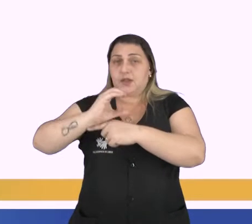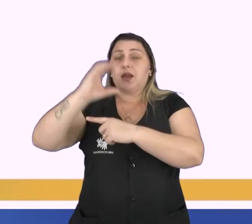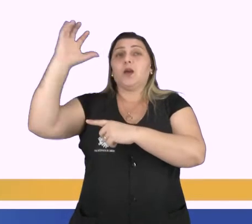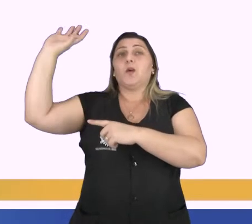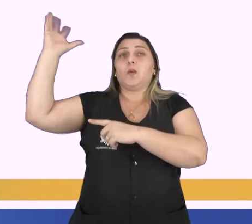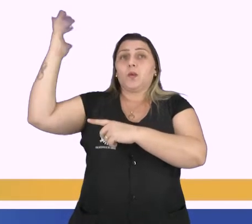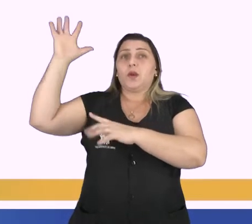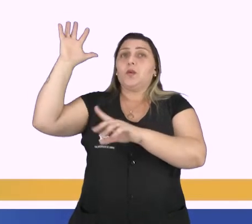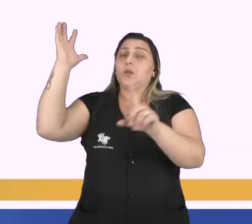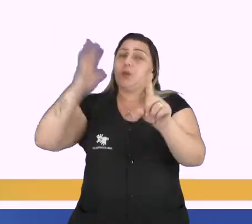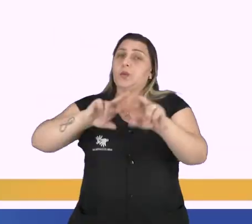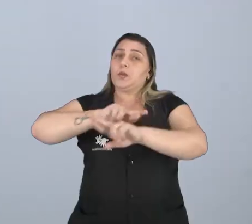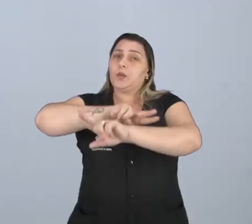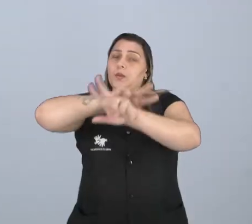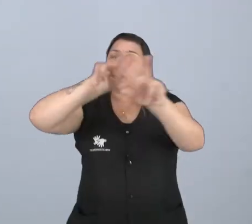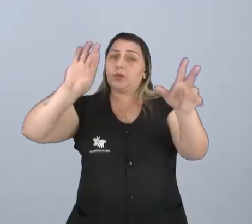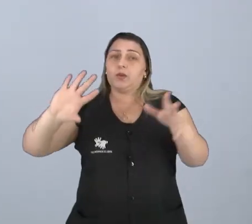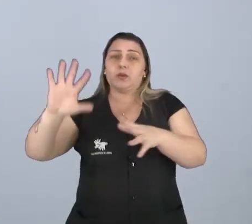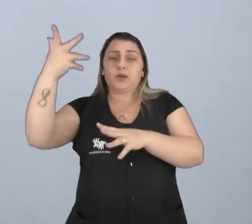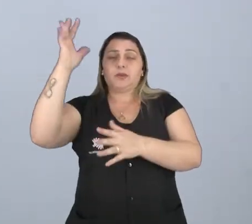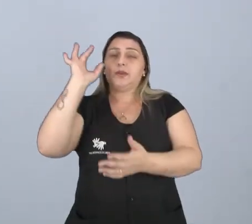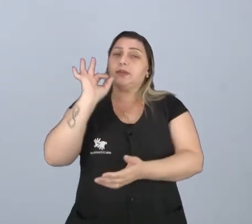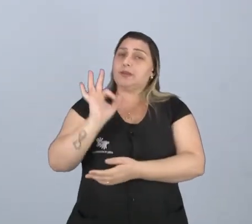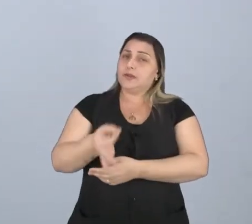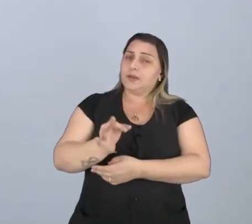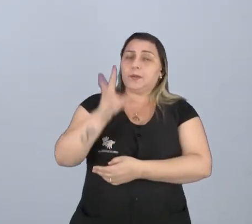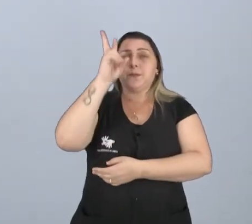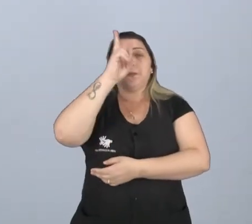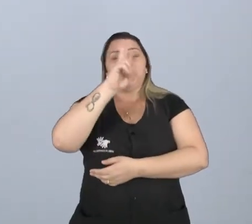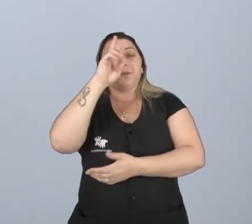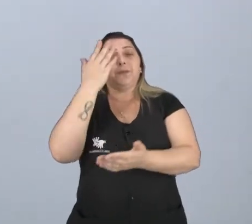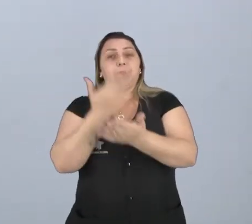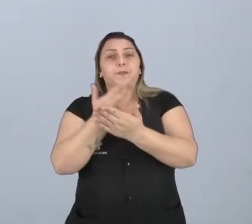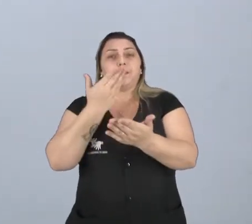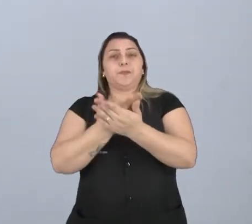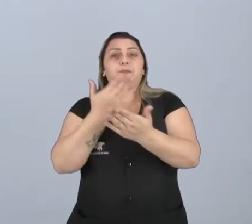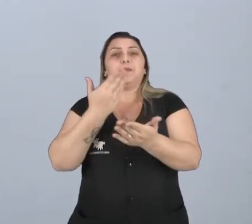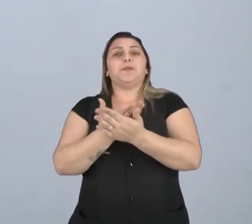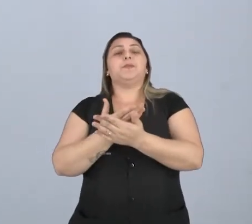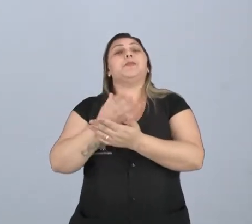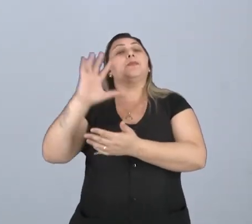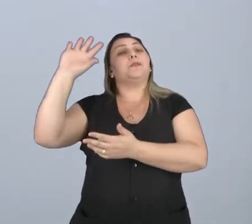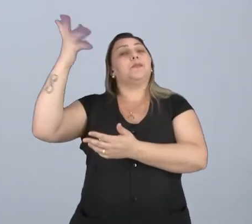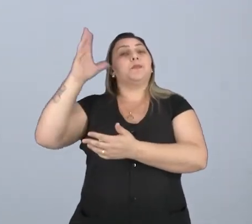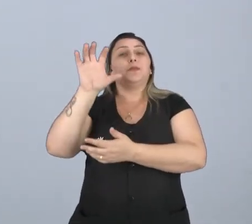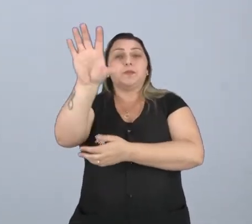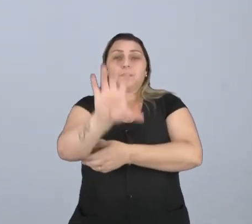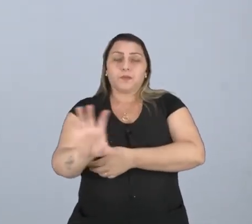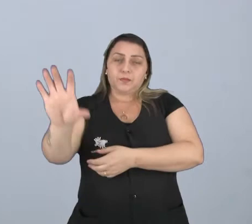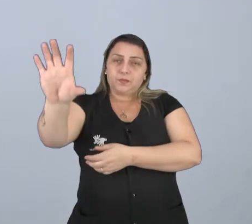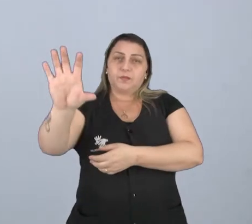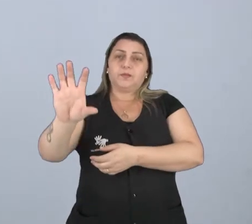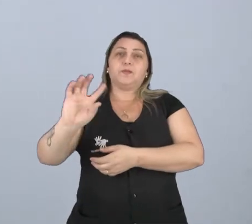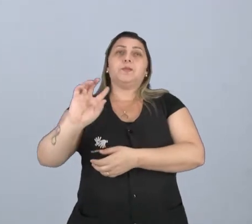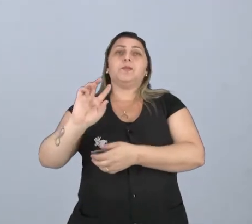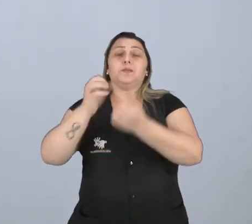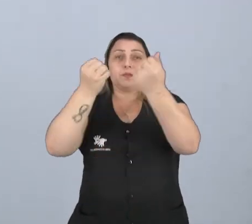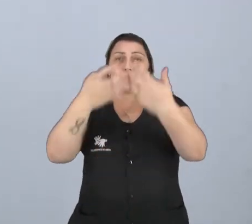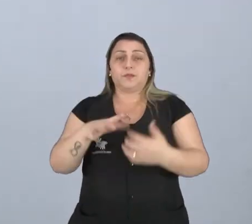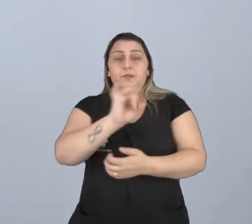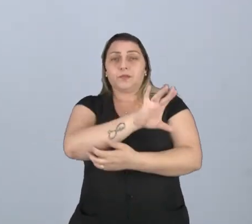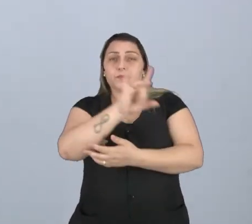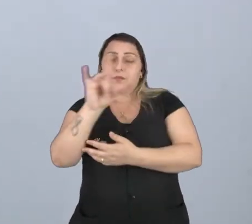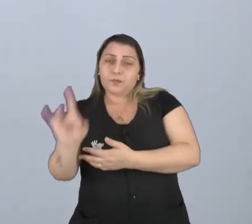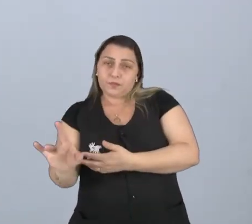influenciado por diversos fatores. Correto, né? Lembra lá que na aula sobre climas regionais, né, a gente abordou cada uma